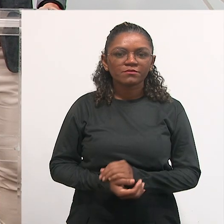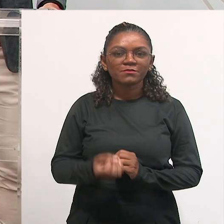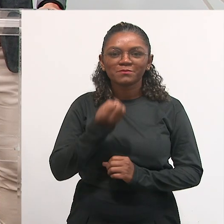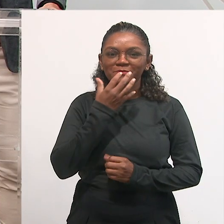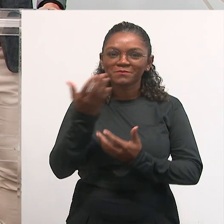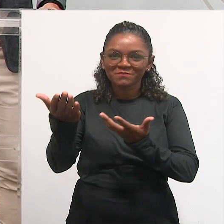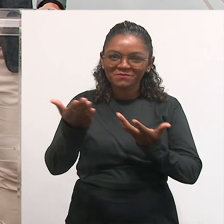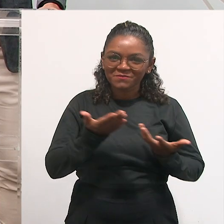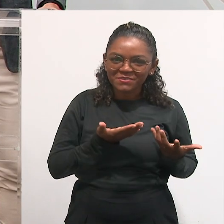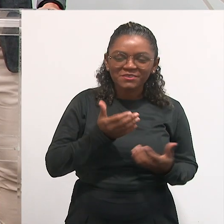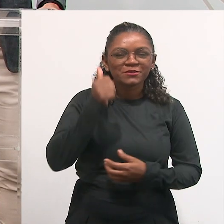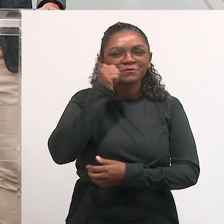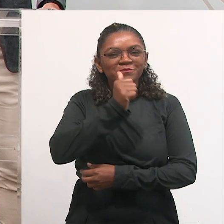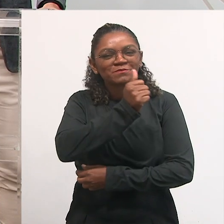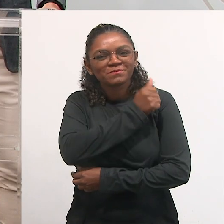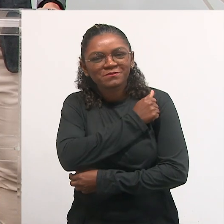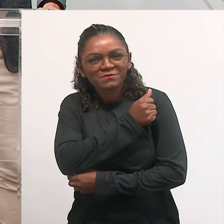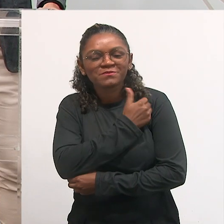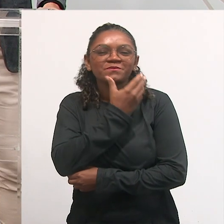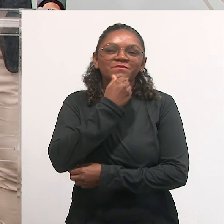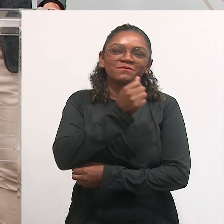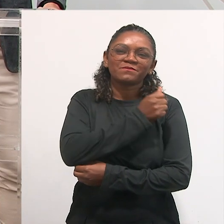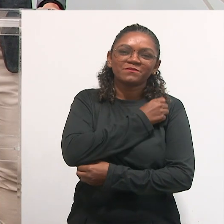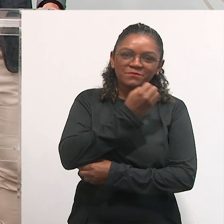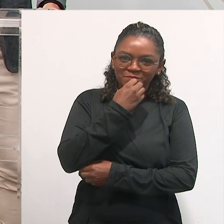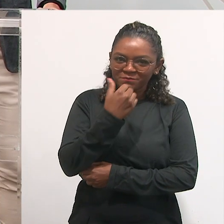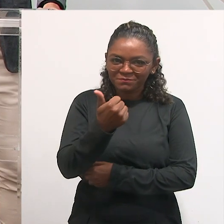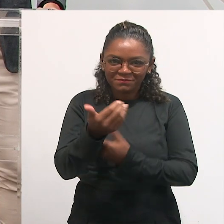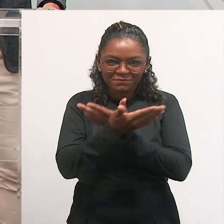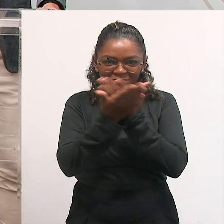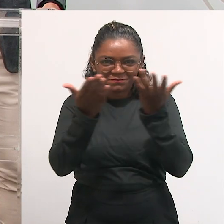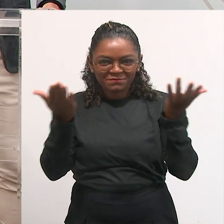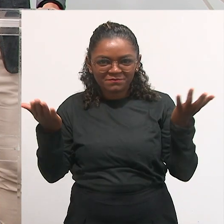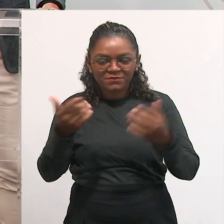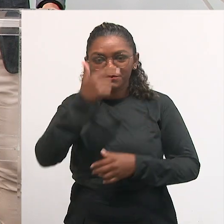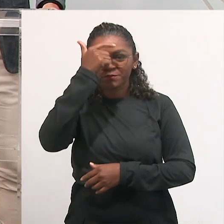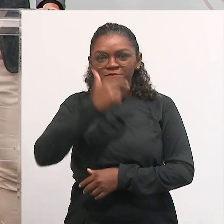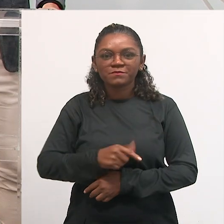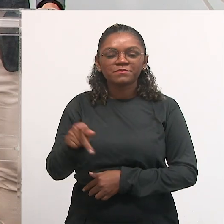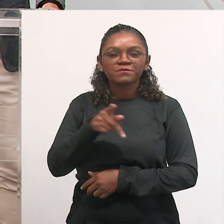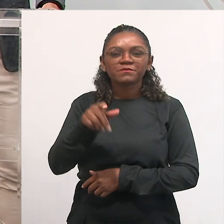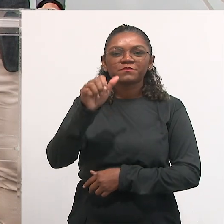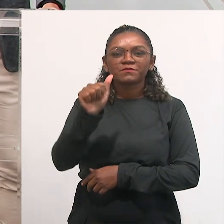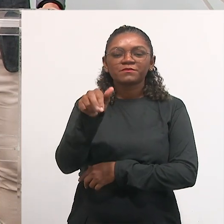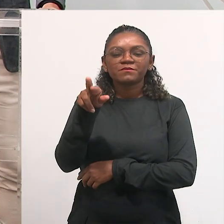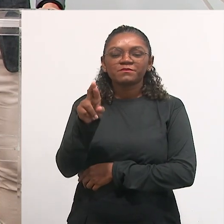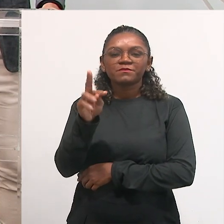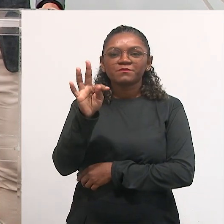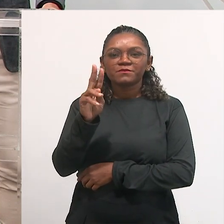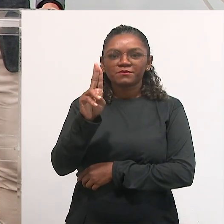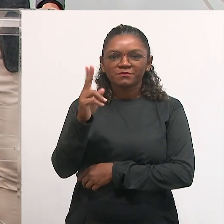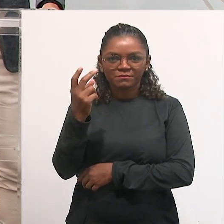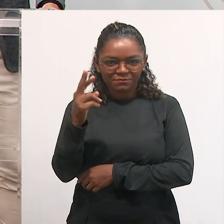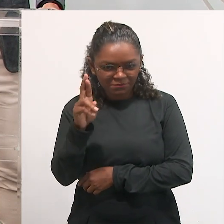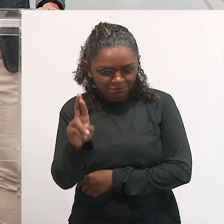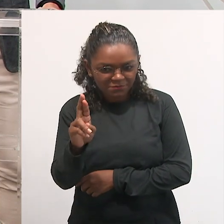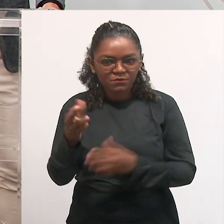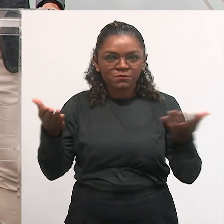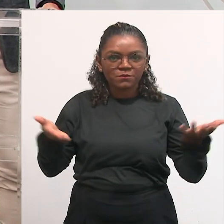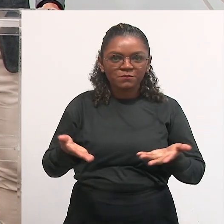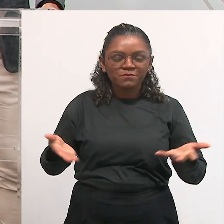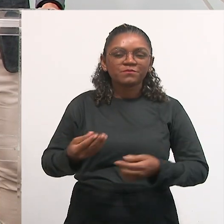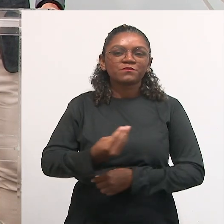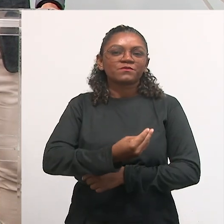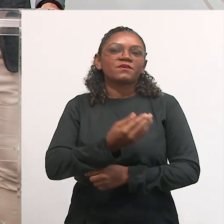Bem-vinda, minha aluna, bem-vindo, meu aluno, tudo bem com você? Eu me chamo professor Arthur Simpson, estamos aqui na nossa aula